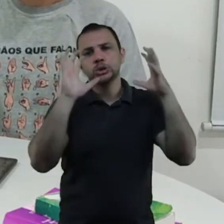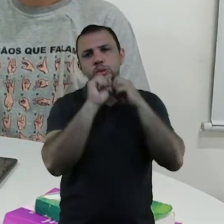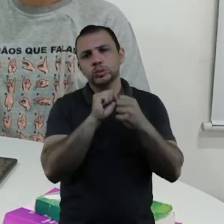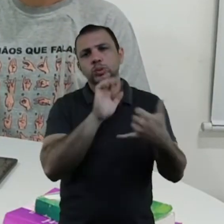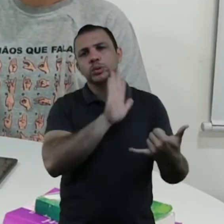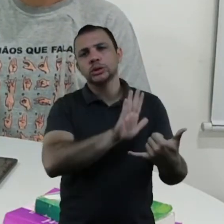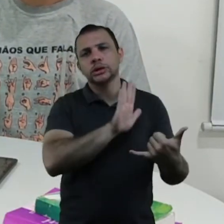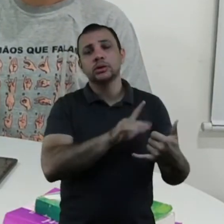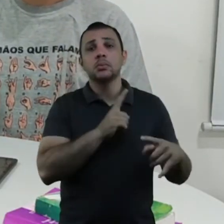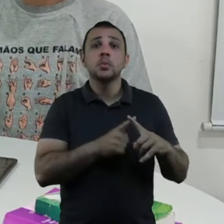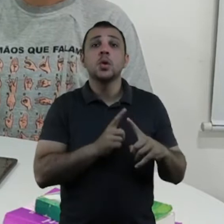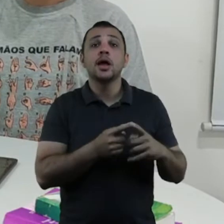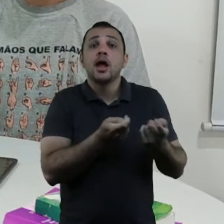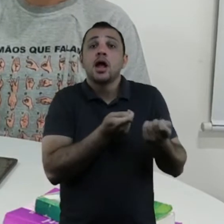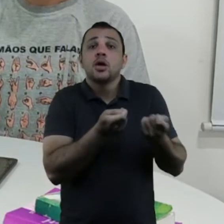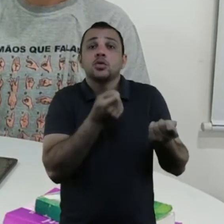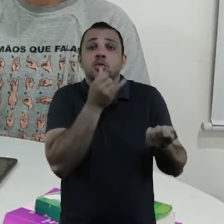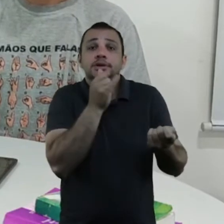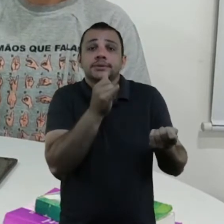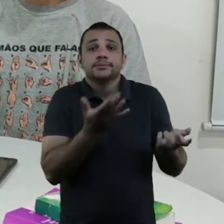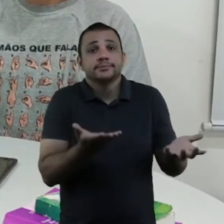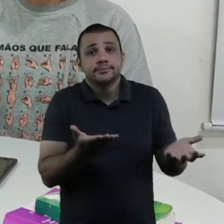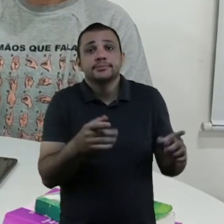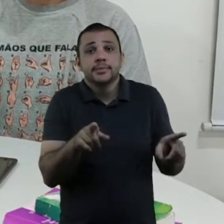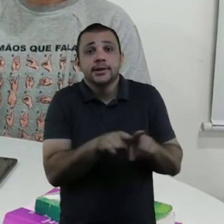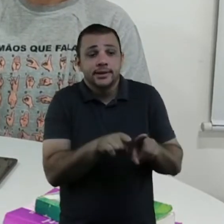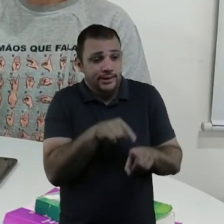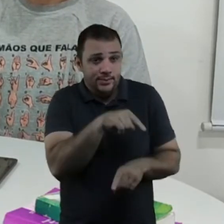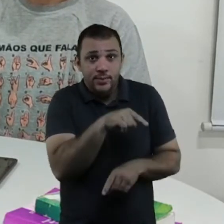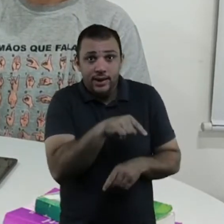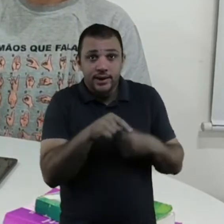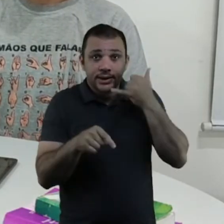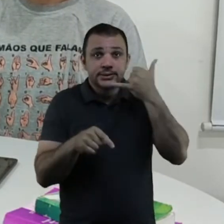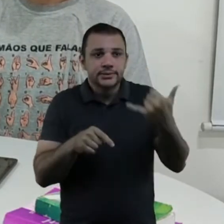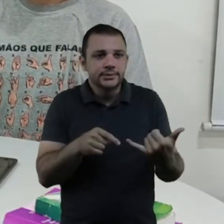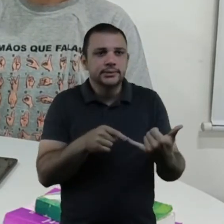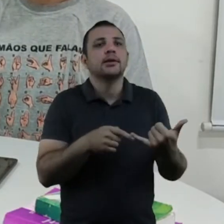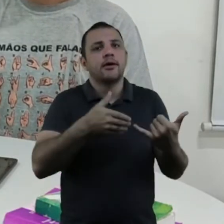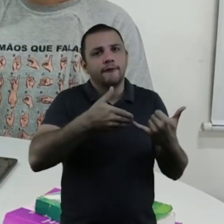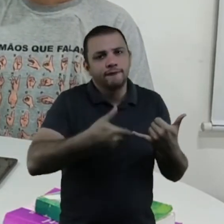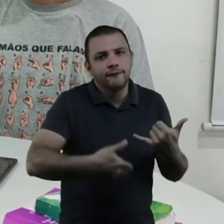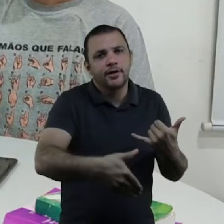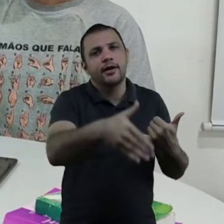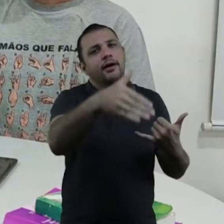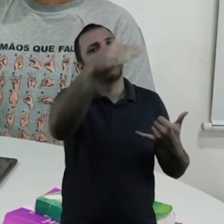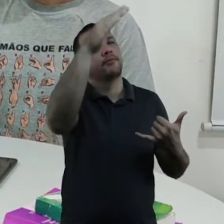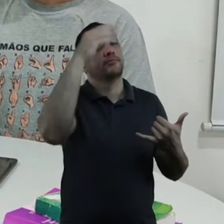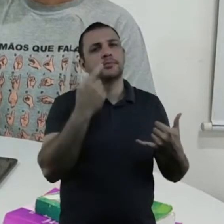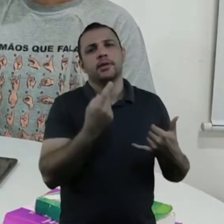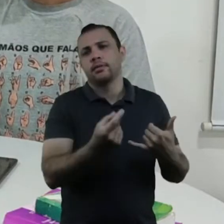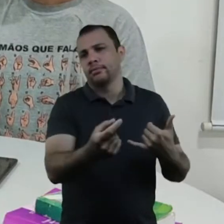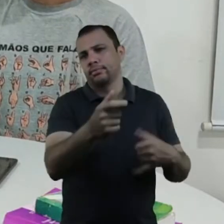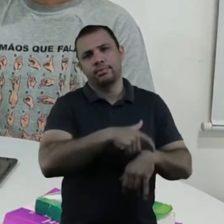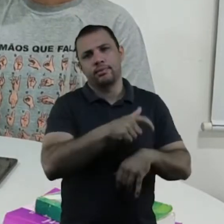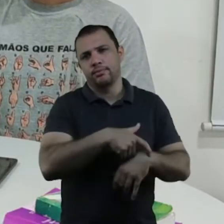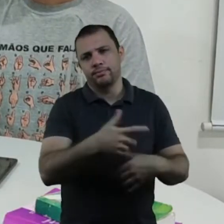bateria e não abrevia a vida do dispositivo, né, digamos assim.